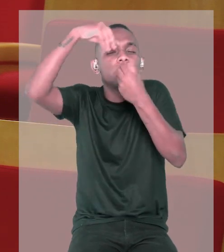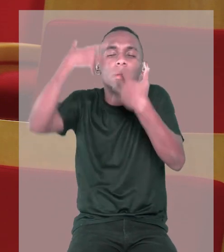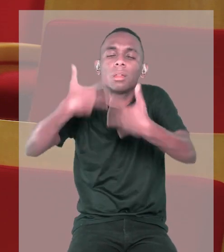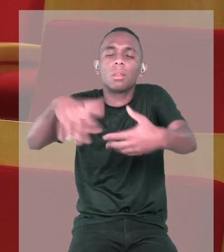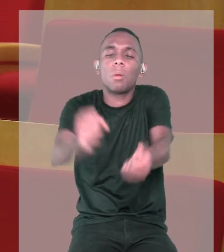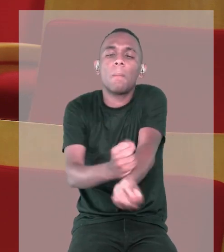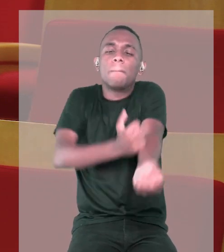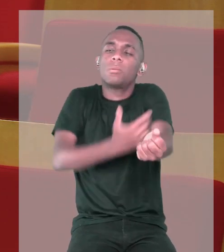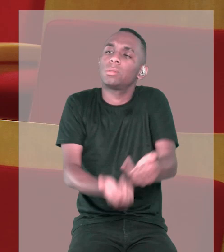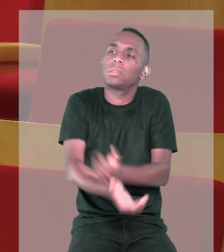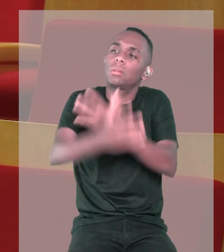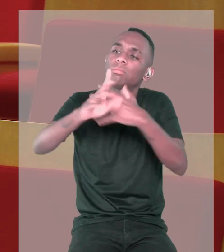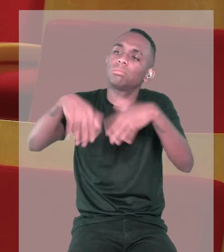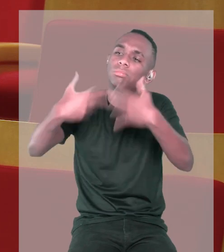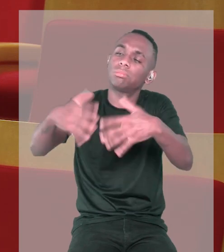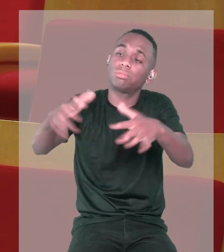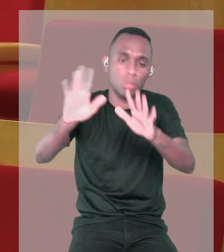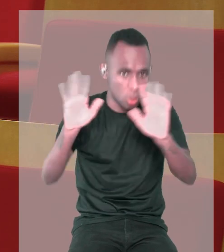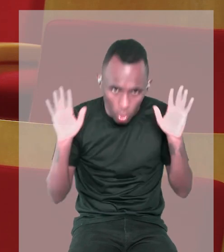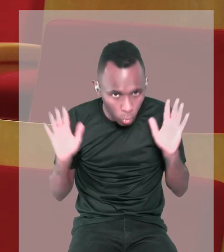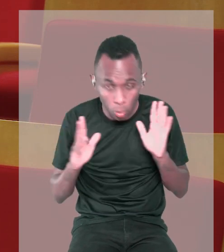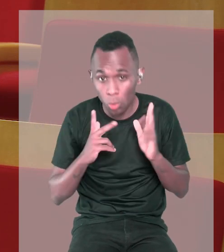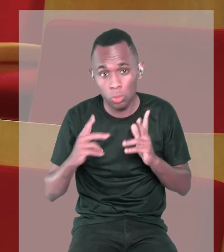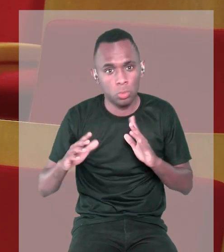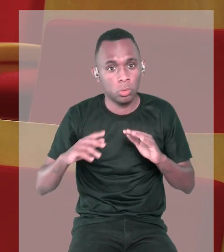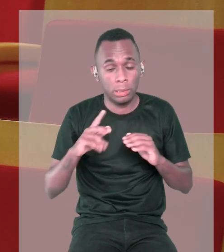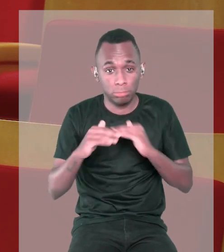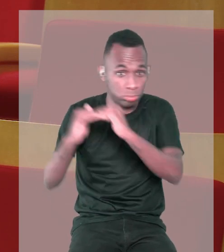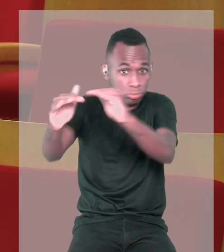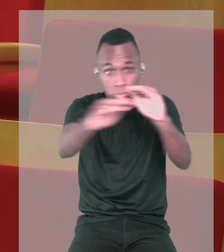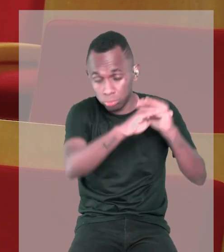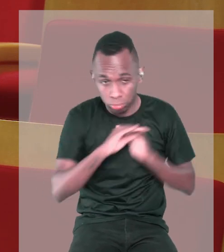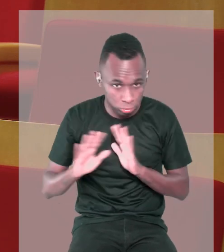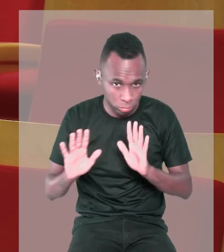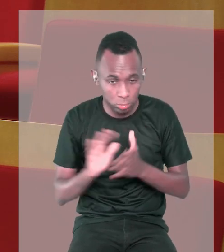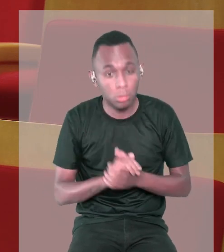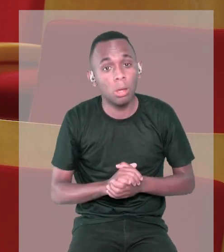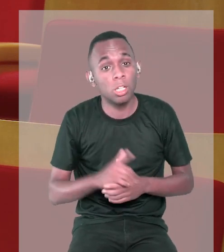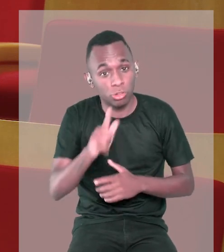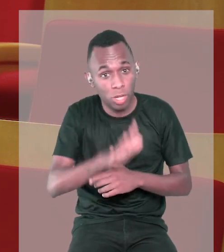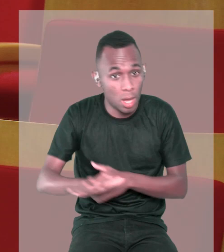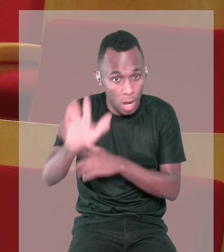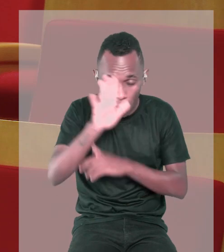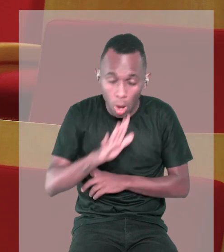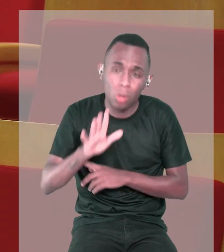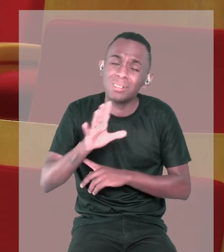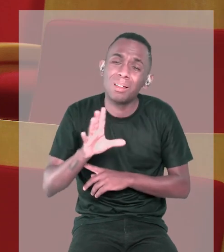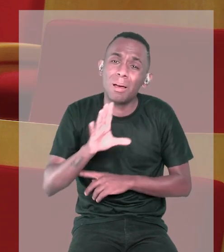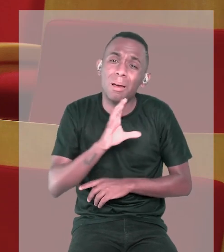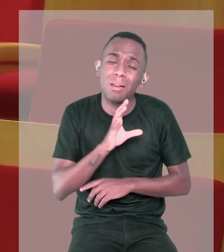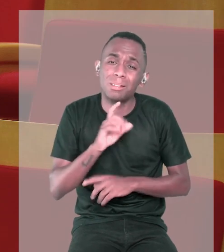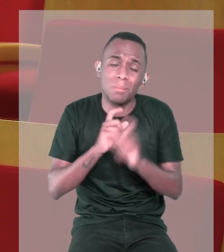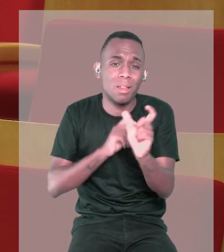te provocando. Essa palavra amor me incomoda ela um pouquinho, sabe? Então, eu pensei, é uma entrega do